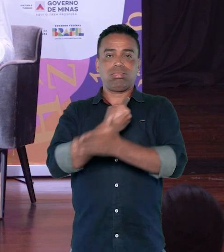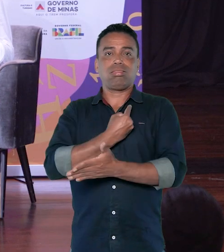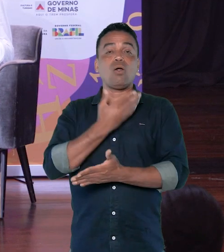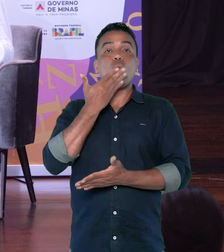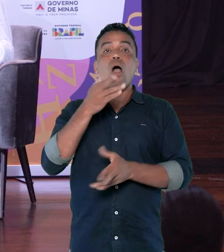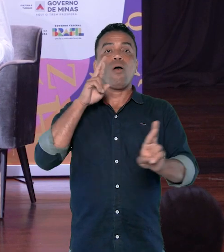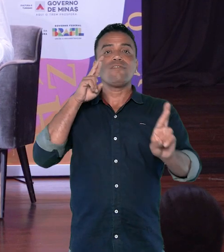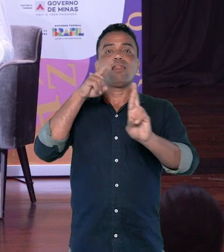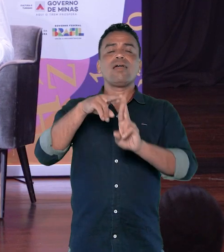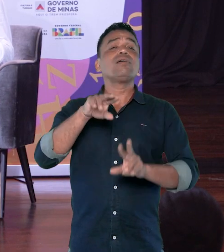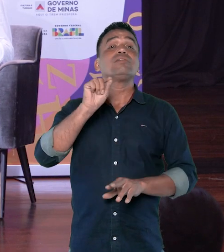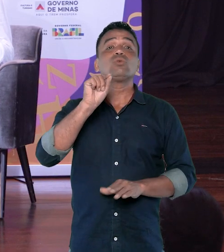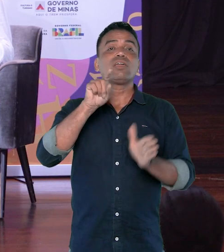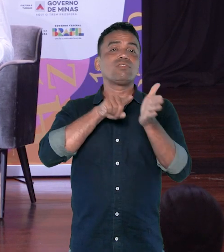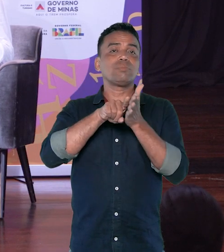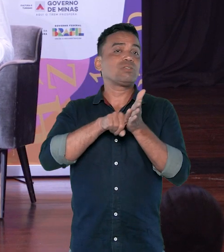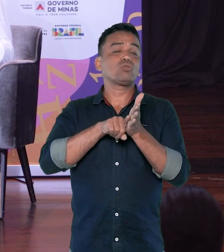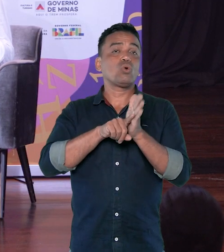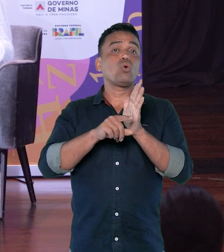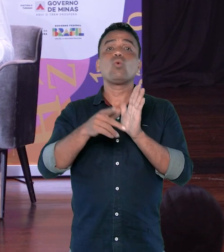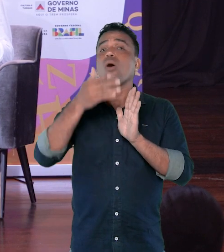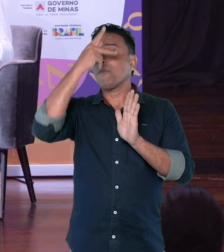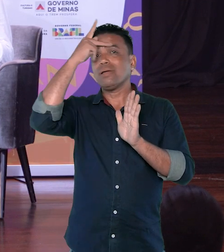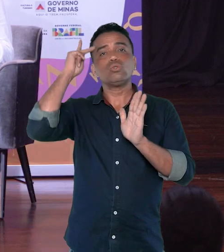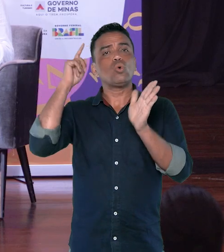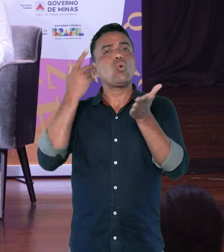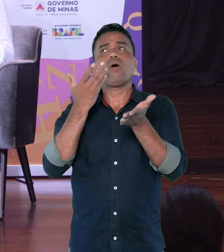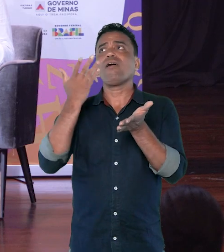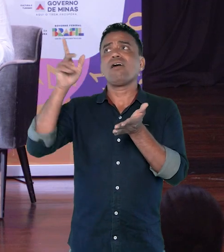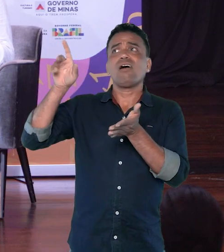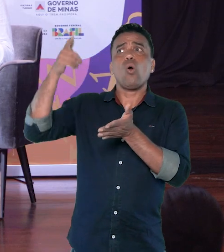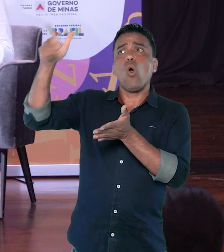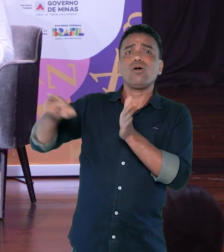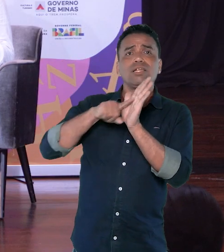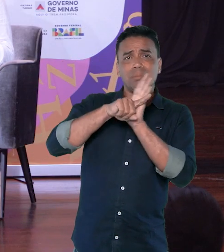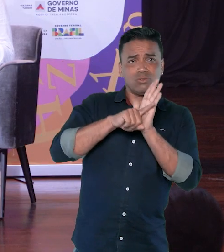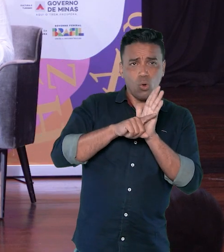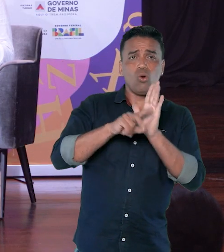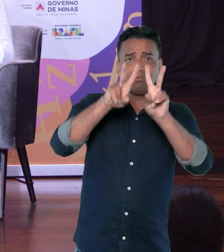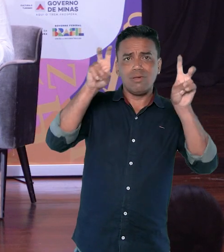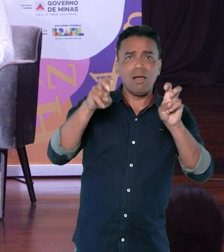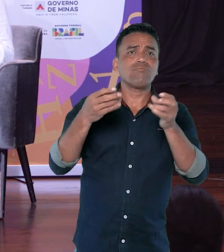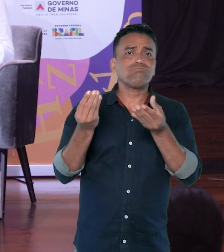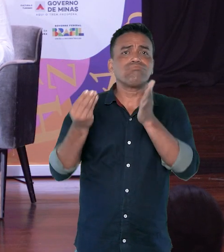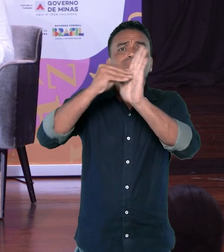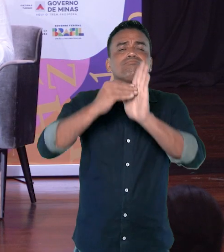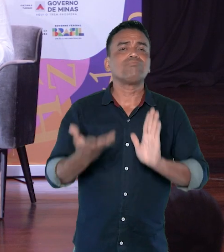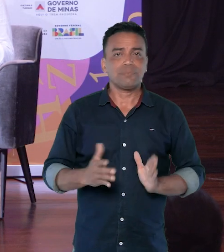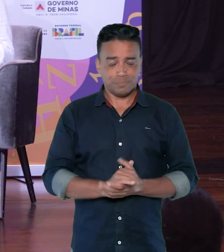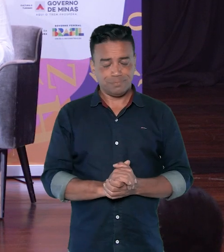a sua referência, quem é que diz isso que você está dizendo, né? E ali eu comecei a entender que